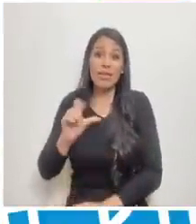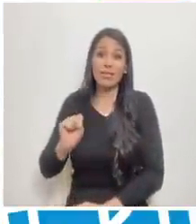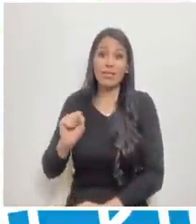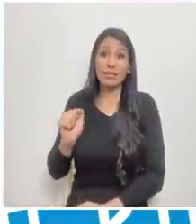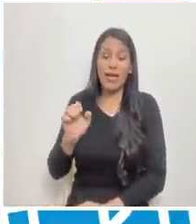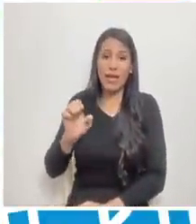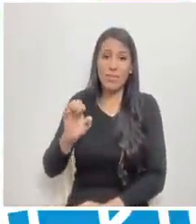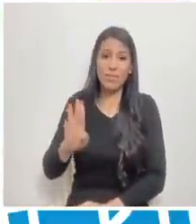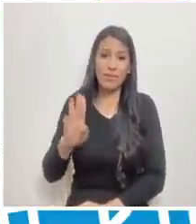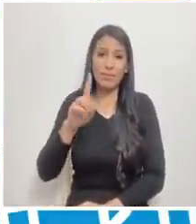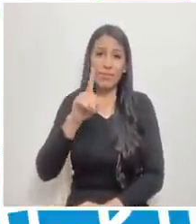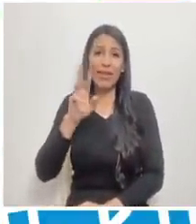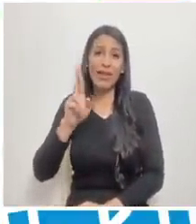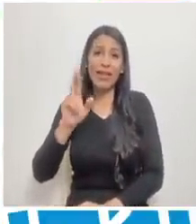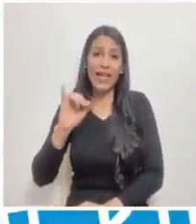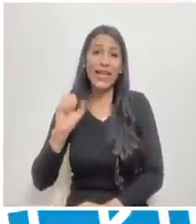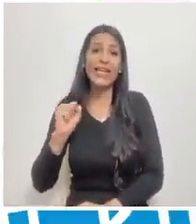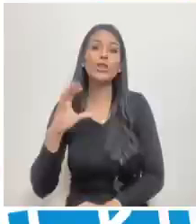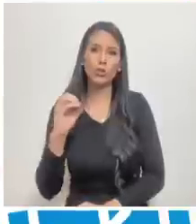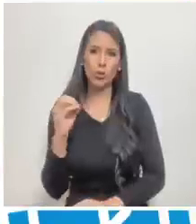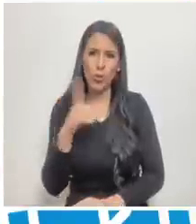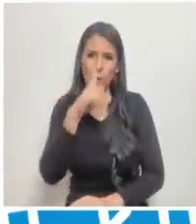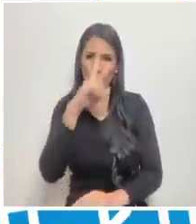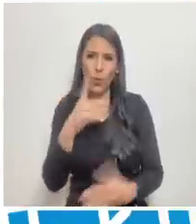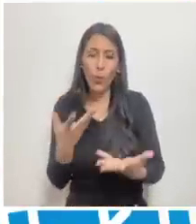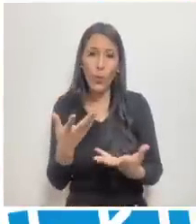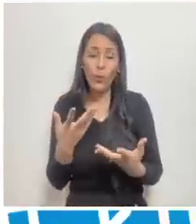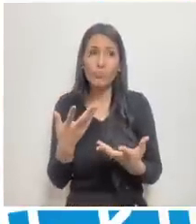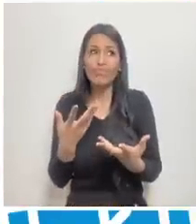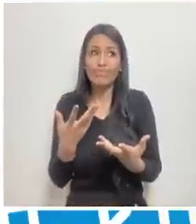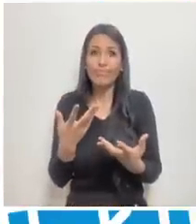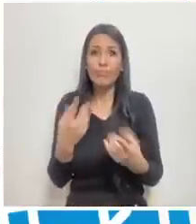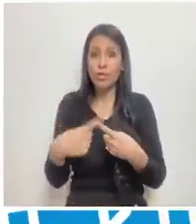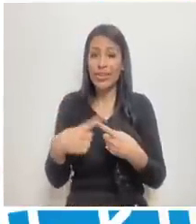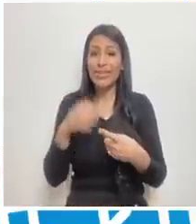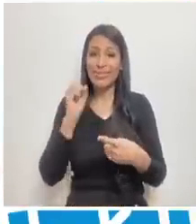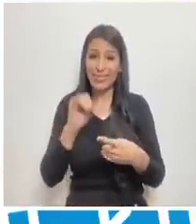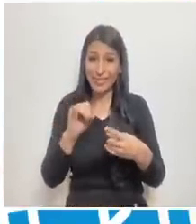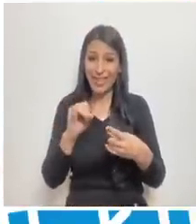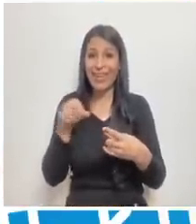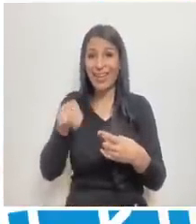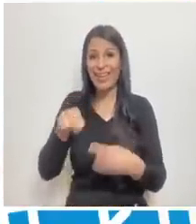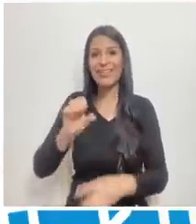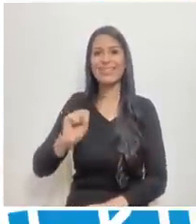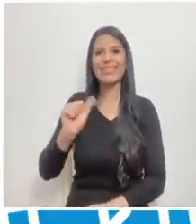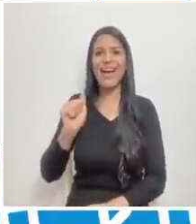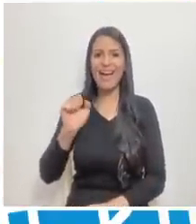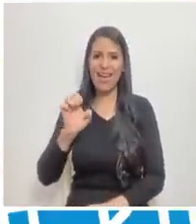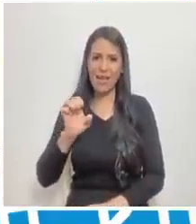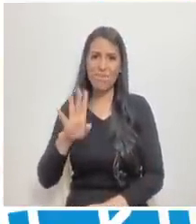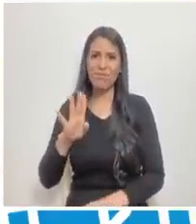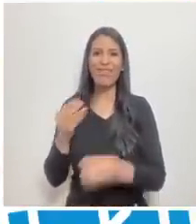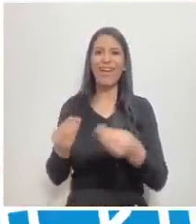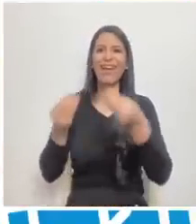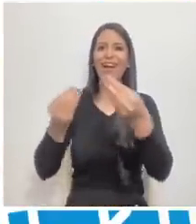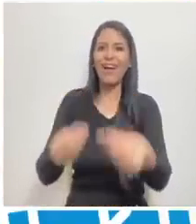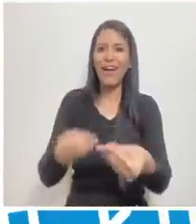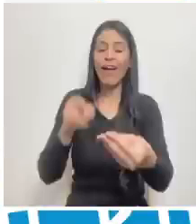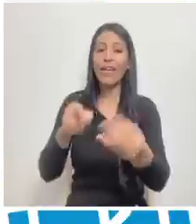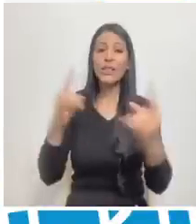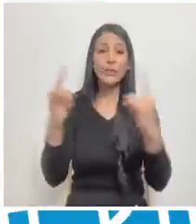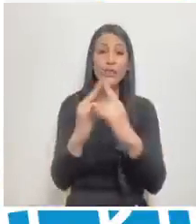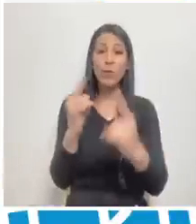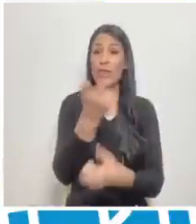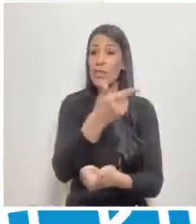esse SAEB for entregue a instituições que não tenham essa experiência e essa maturidade,